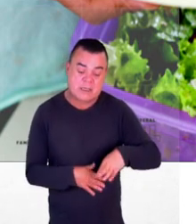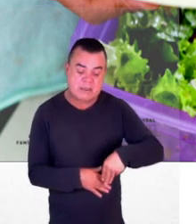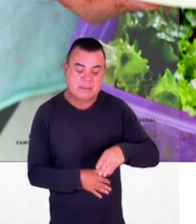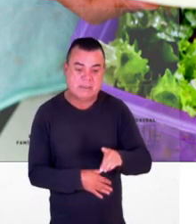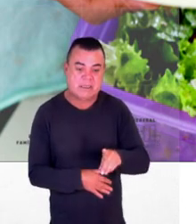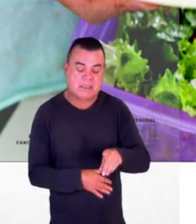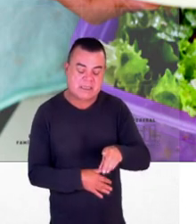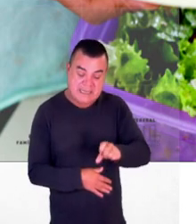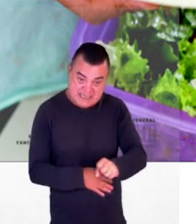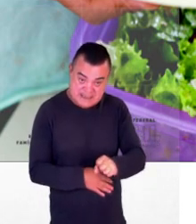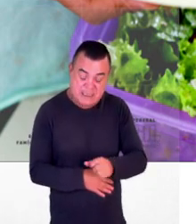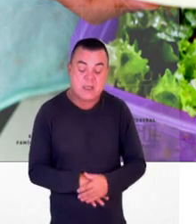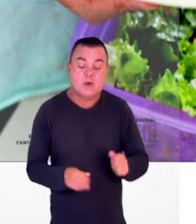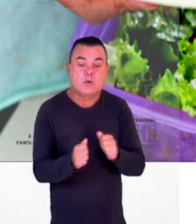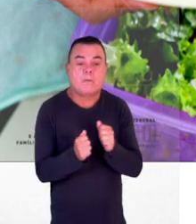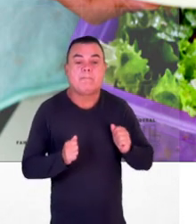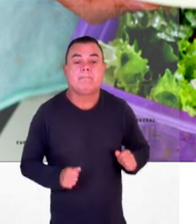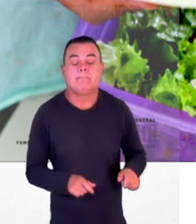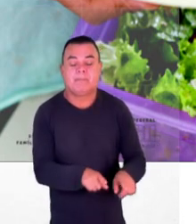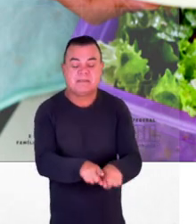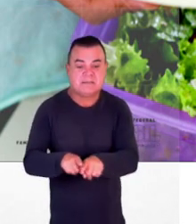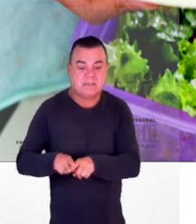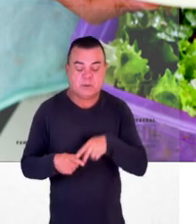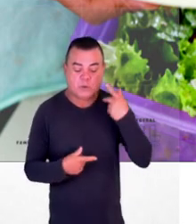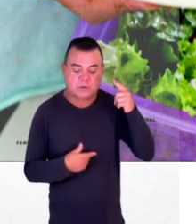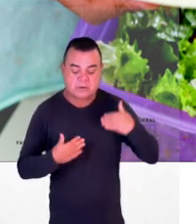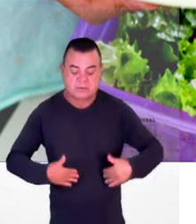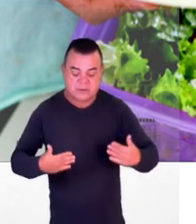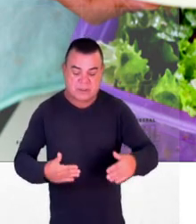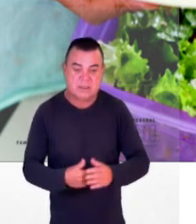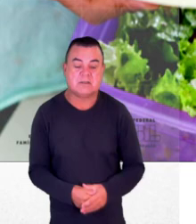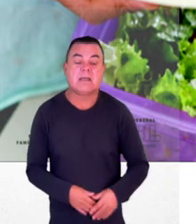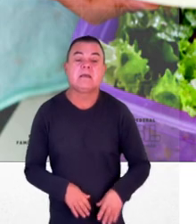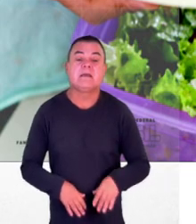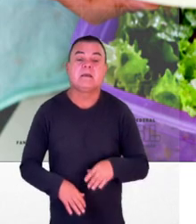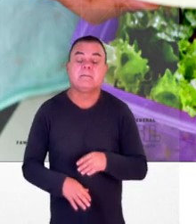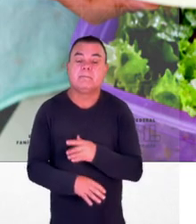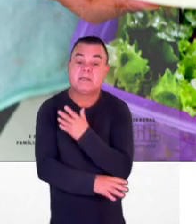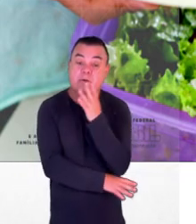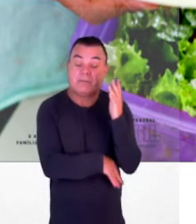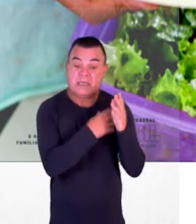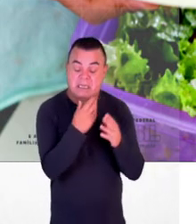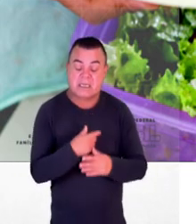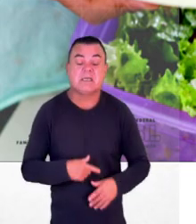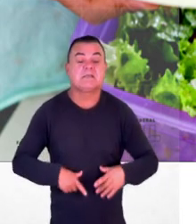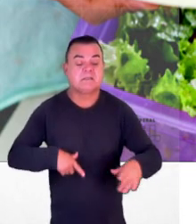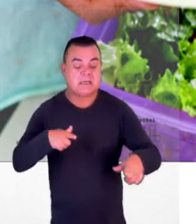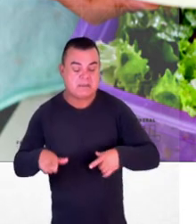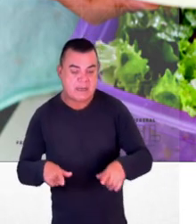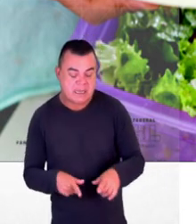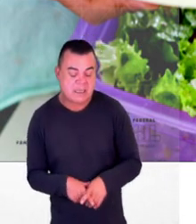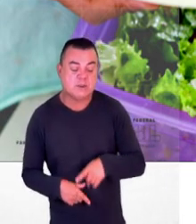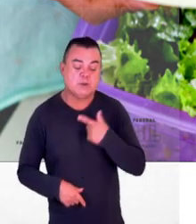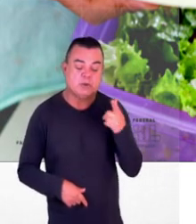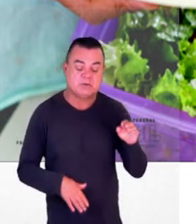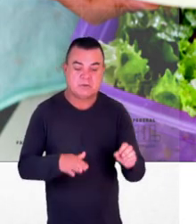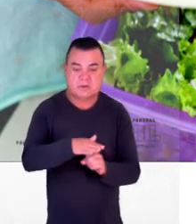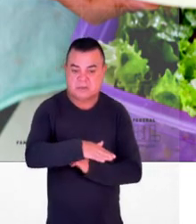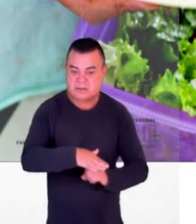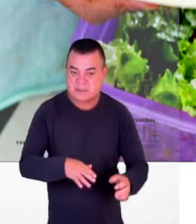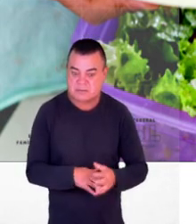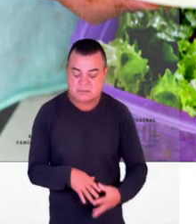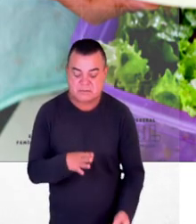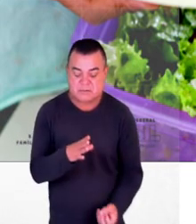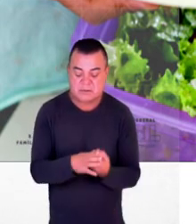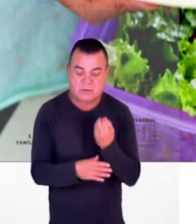outros Ministérios eh Ministério do meio ambiente Ministério do Trabalho eh e algumas organizações multil ais lançou em